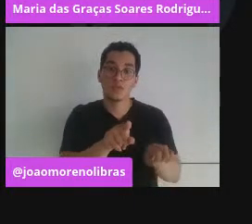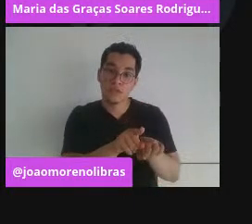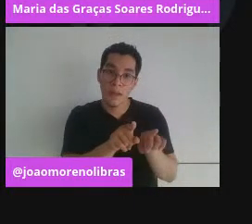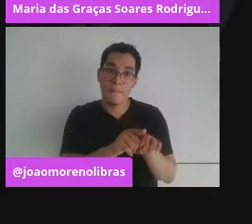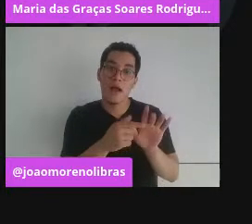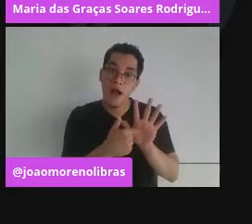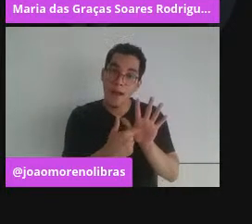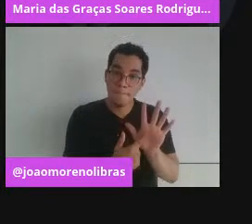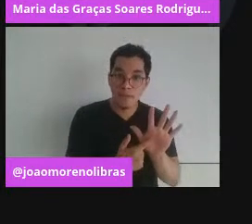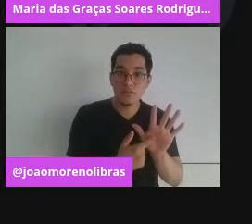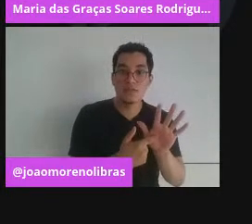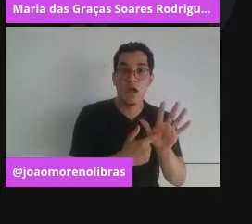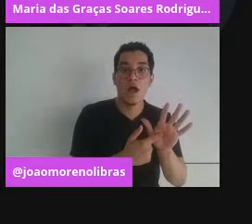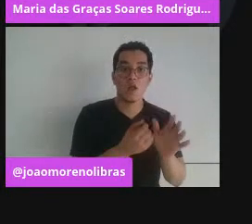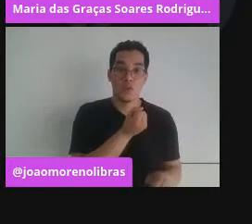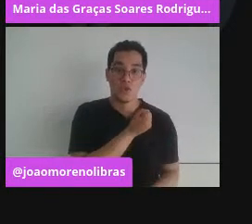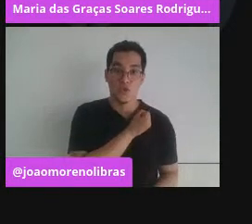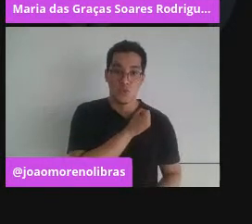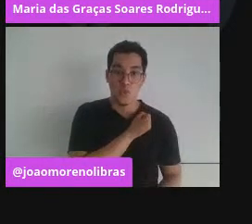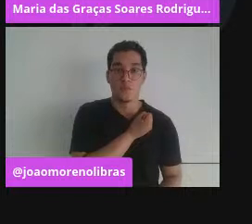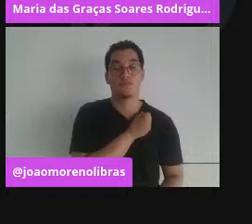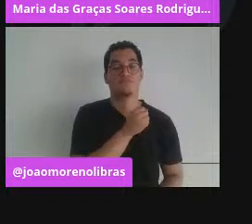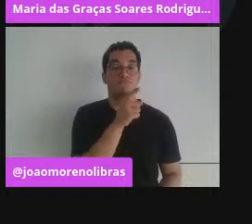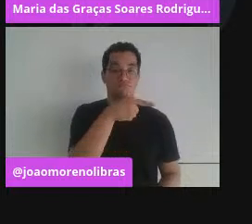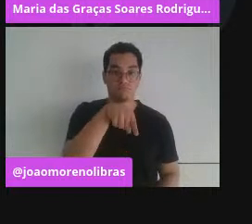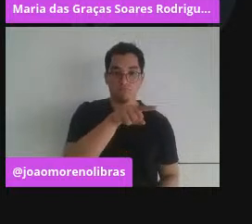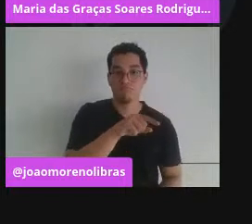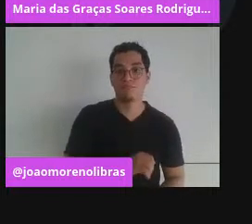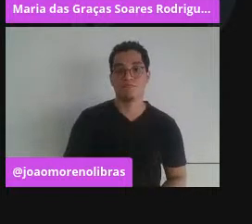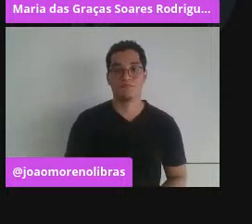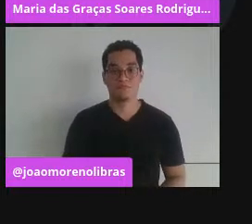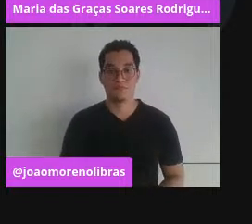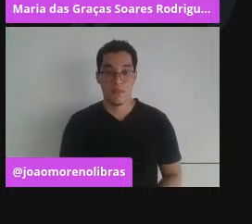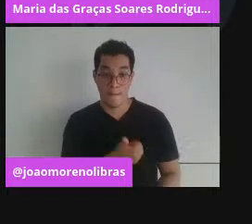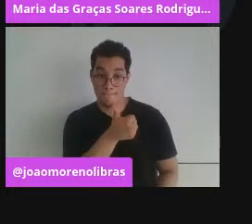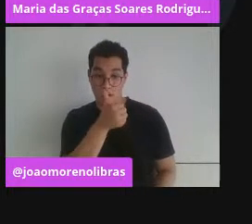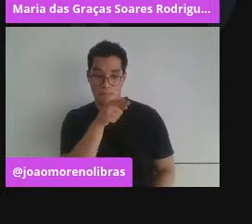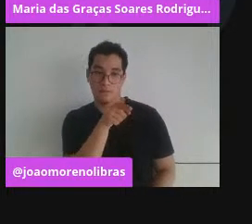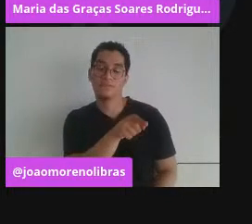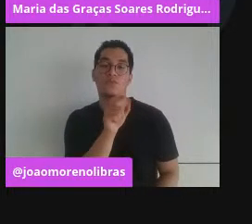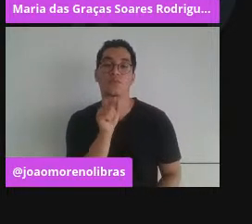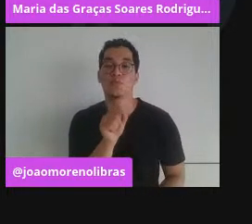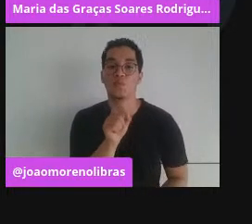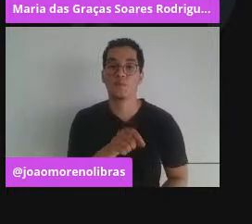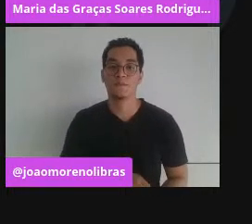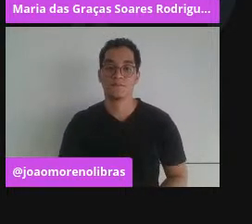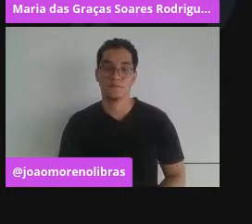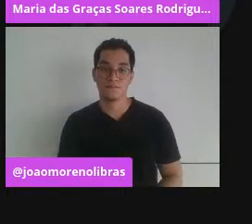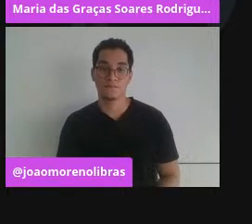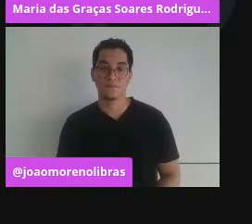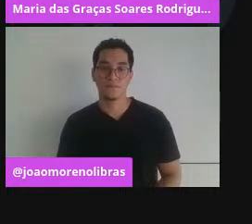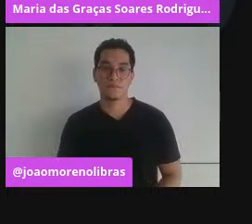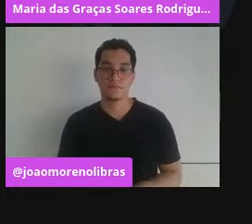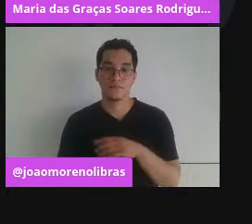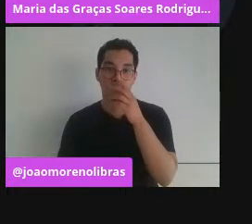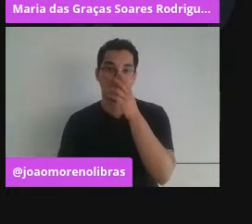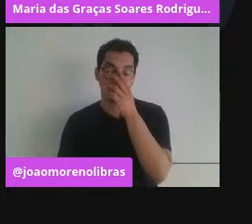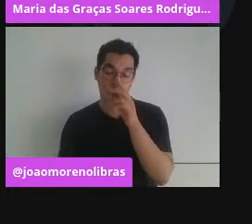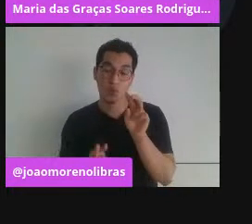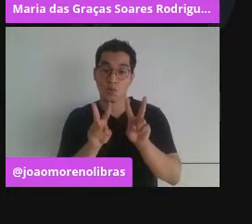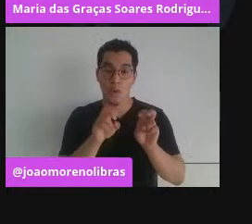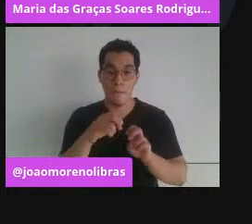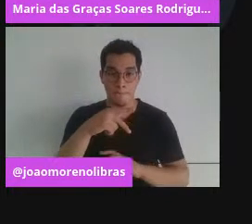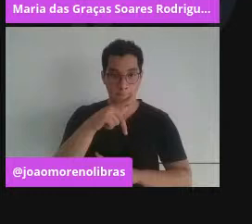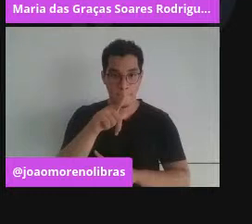Ops. Então, para começar essa primeira parte, eu vou falar um pouco de plano de texto.